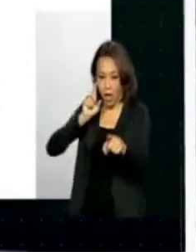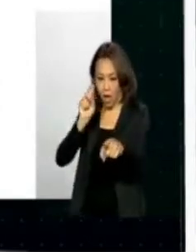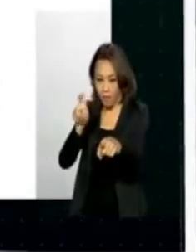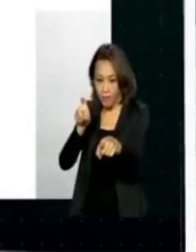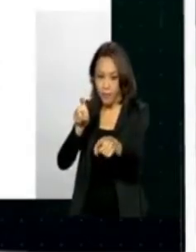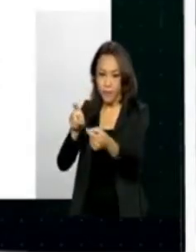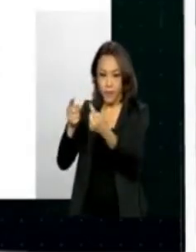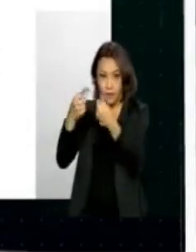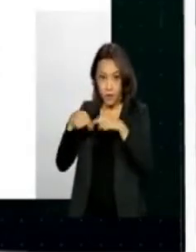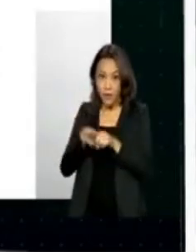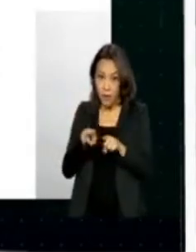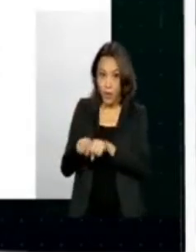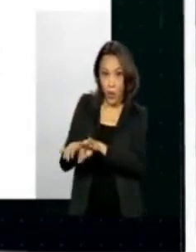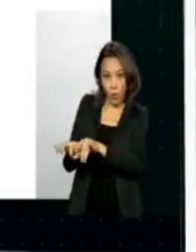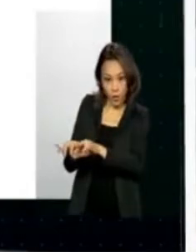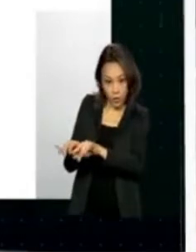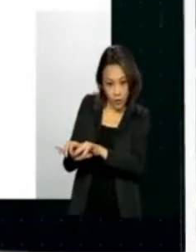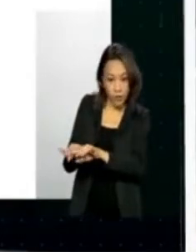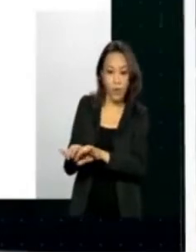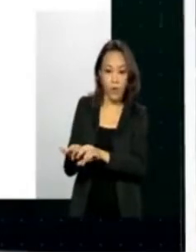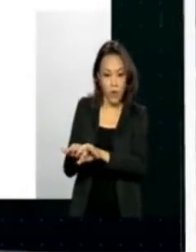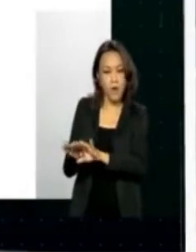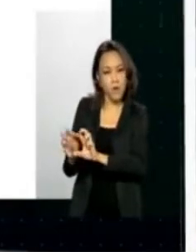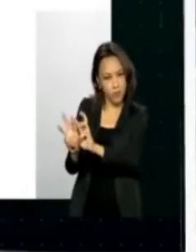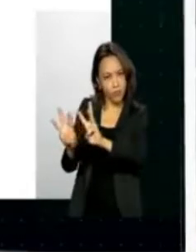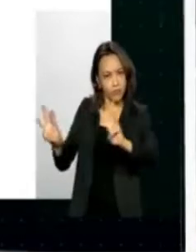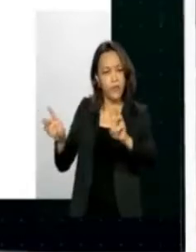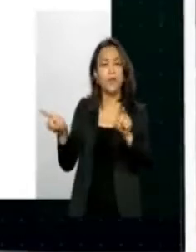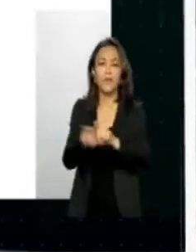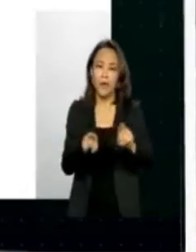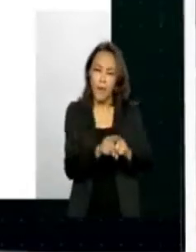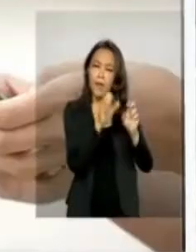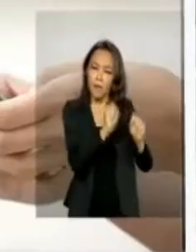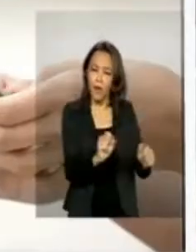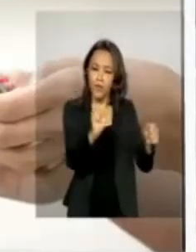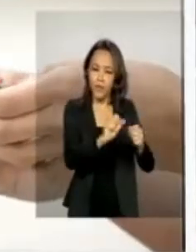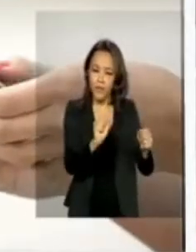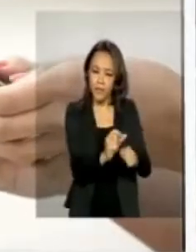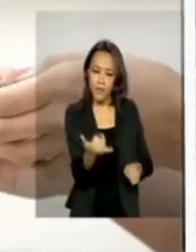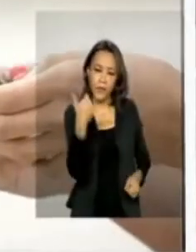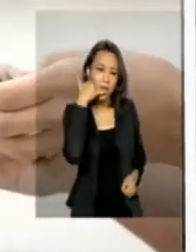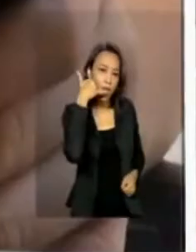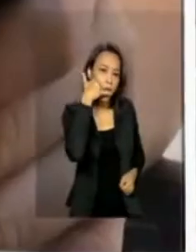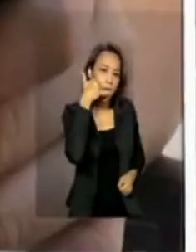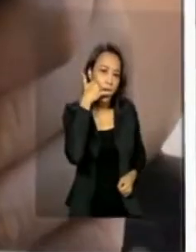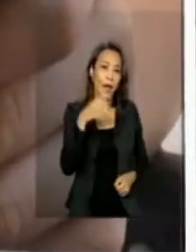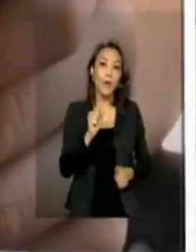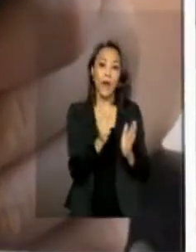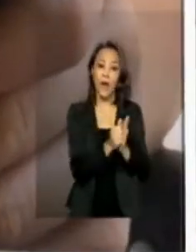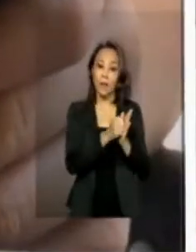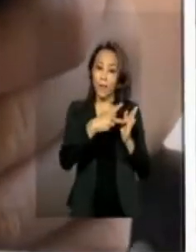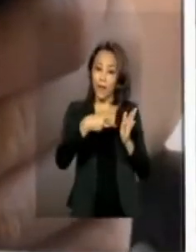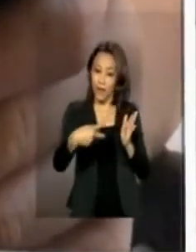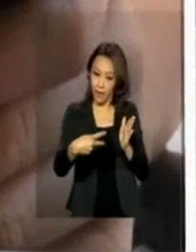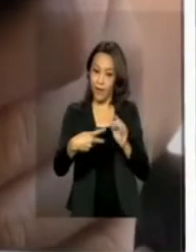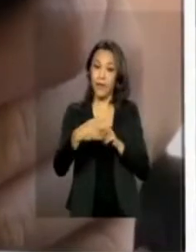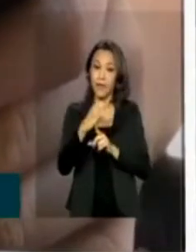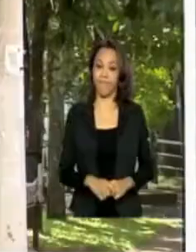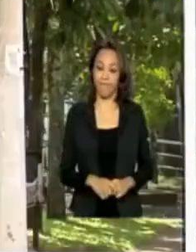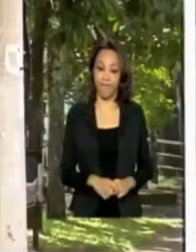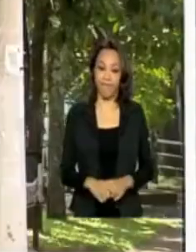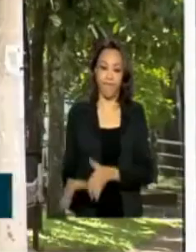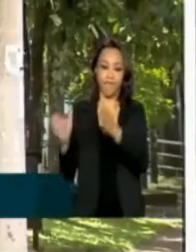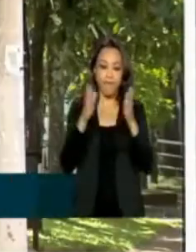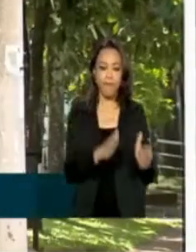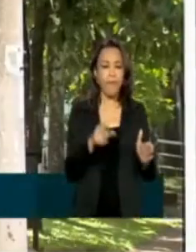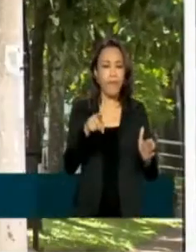se regularizar nessa situação. Sem ele, como cidadão, você fica impedido de, por exemplo, abrir conta em bancos,